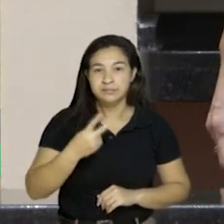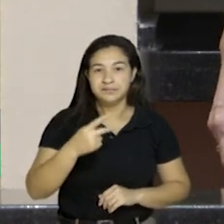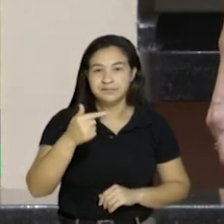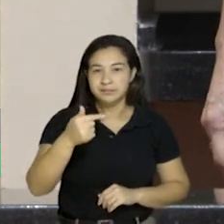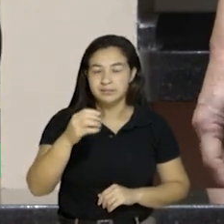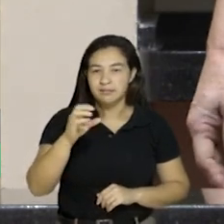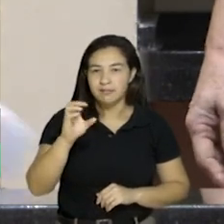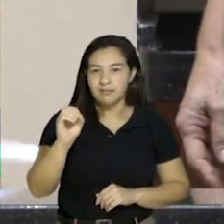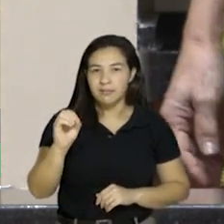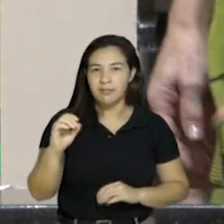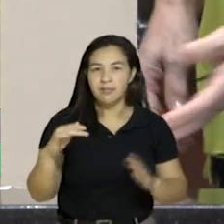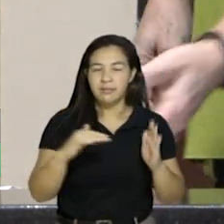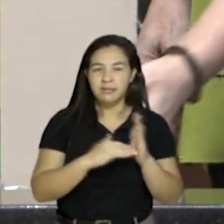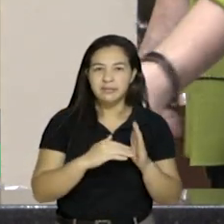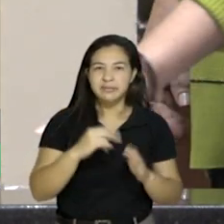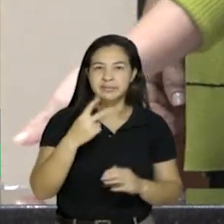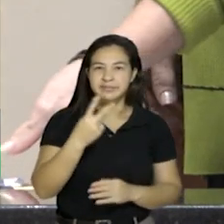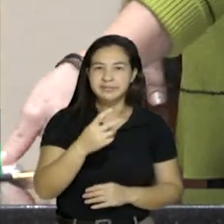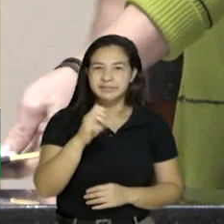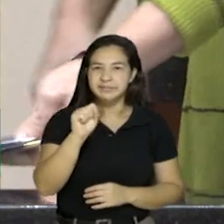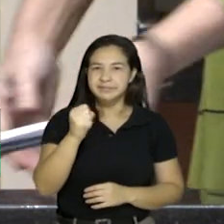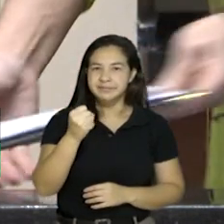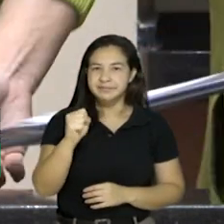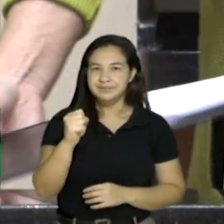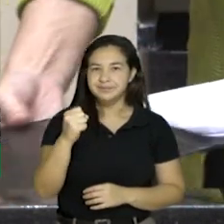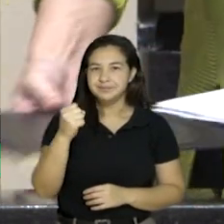70 a 282